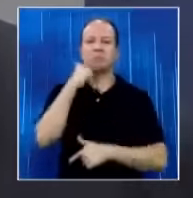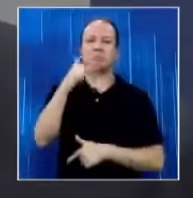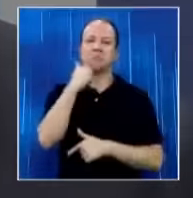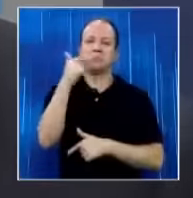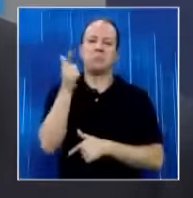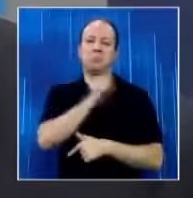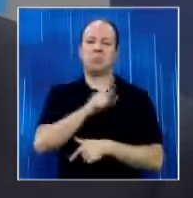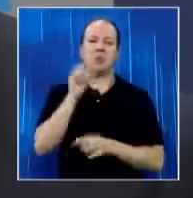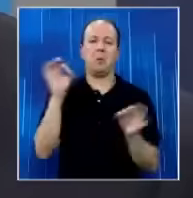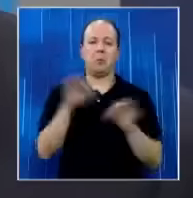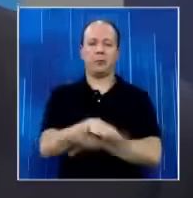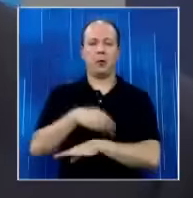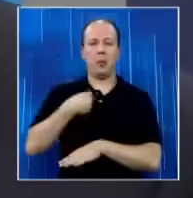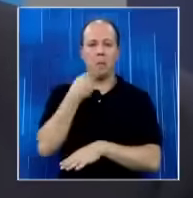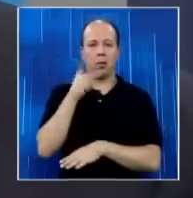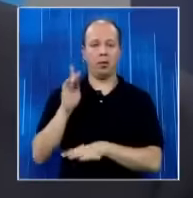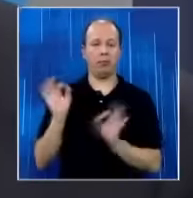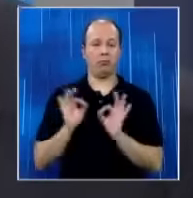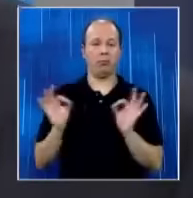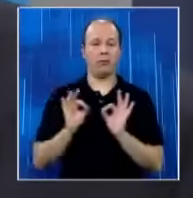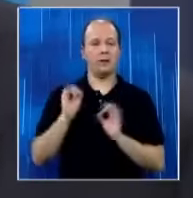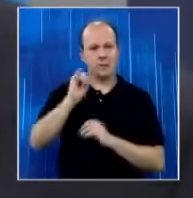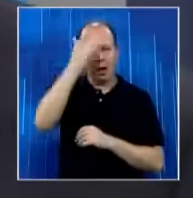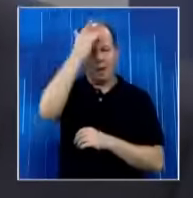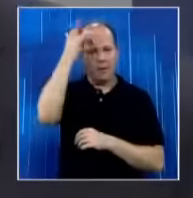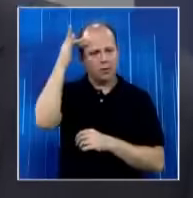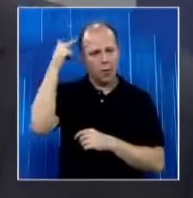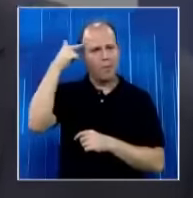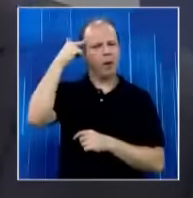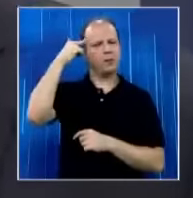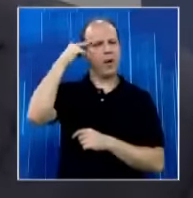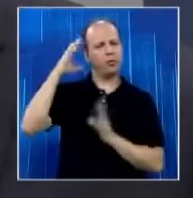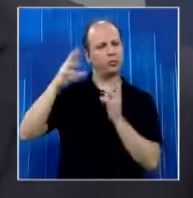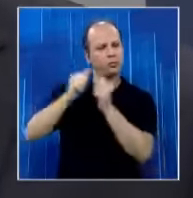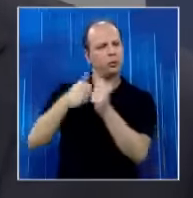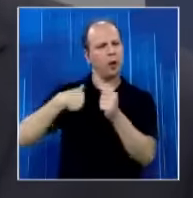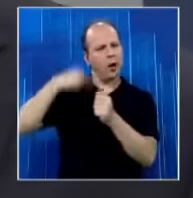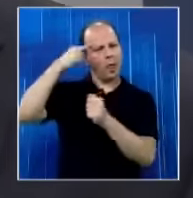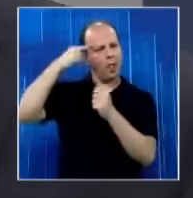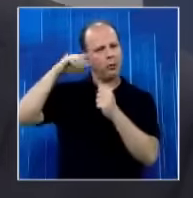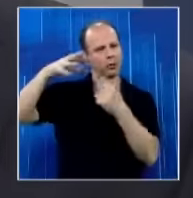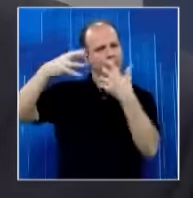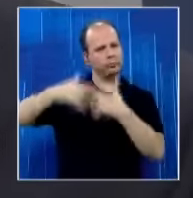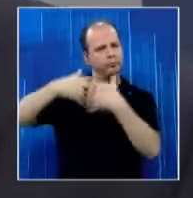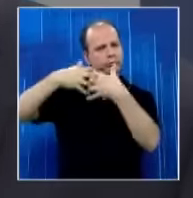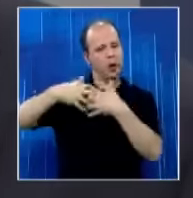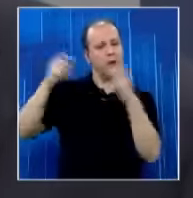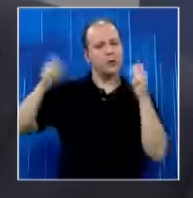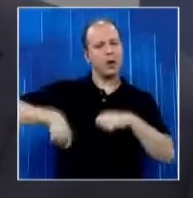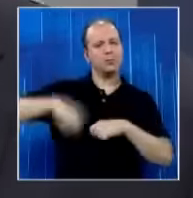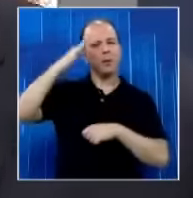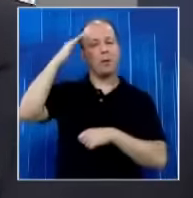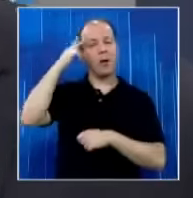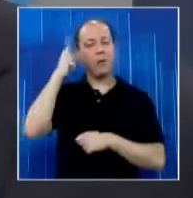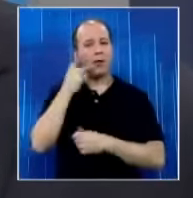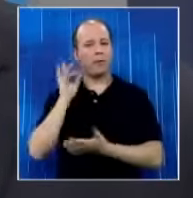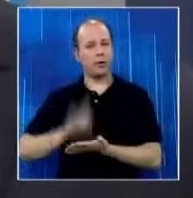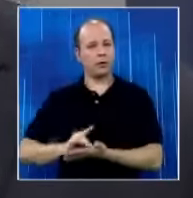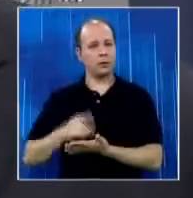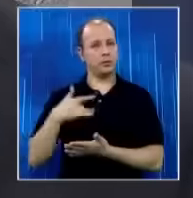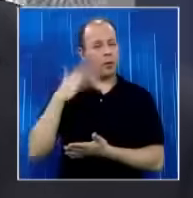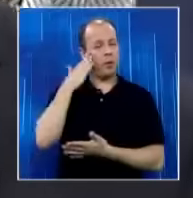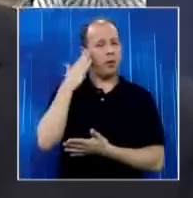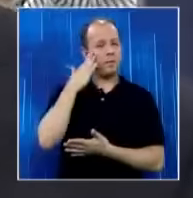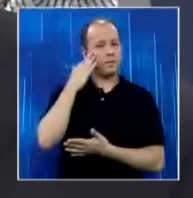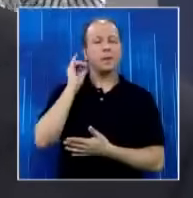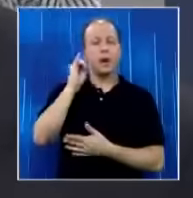conseguir cumprir o que está prometendo. Se as pessoas pensarem sobre isso, refletirem sobre isso, elas vão saber quem está falando a verdade.